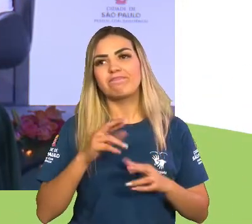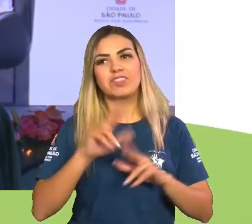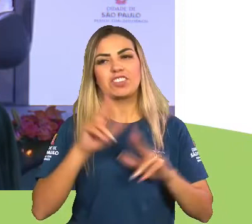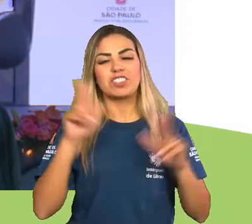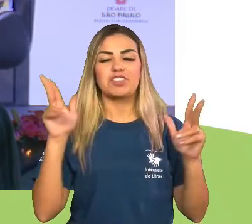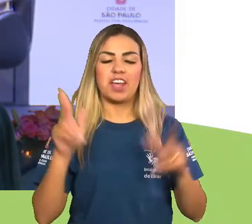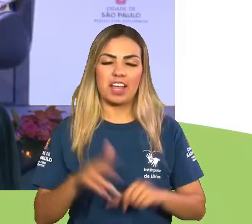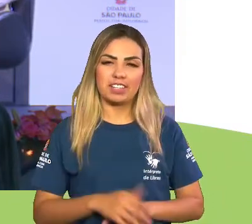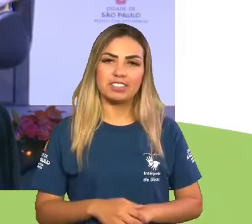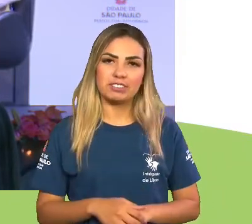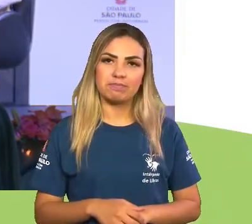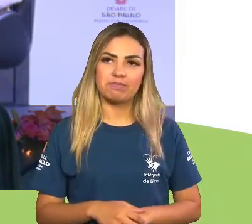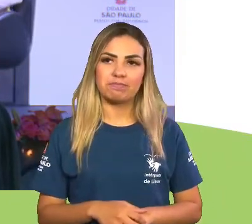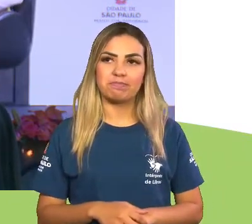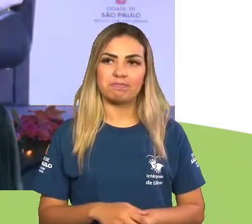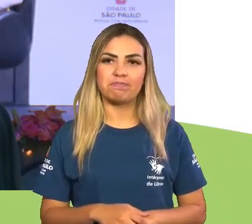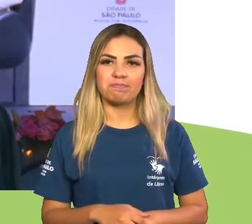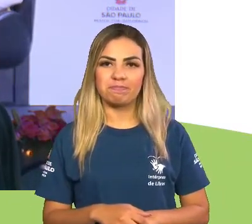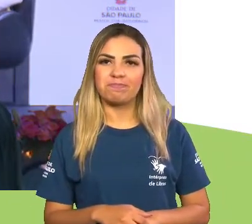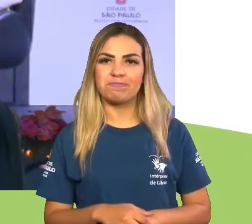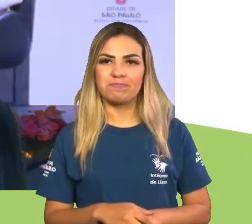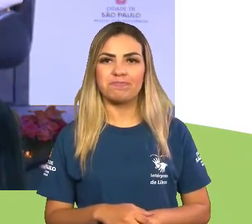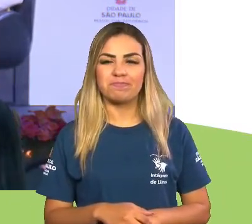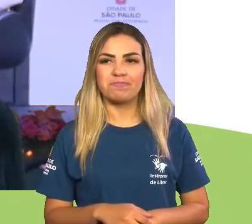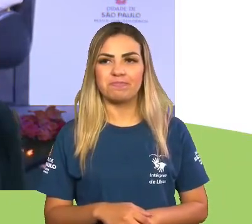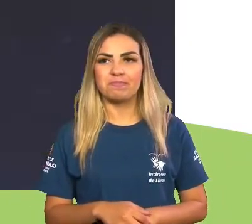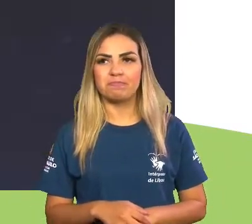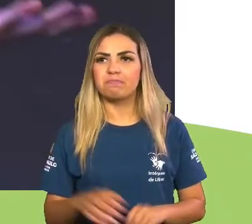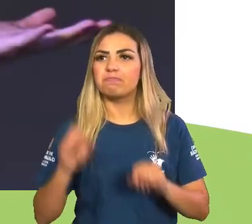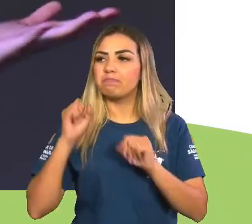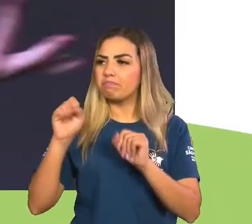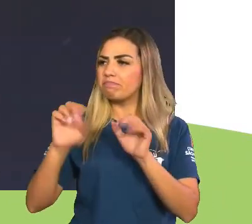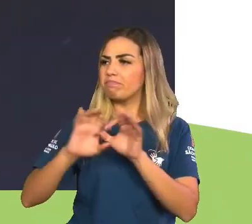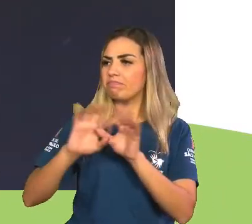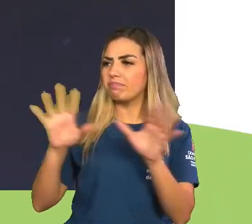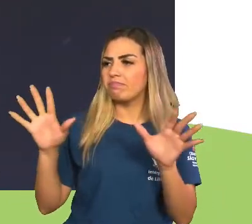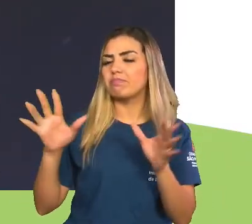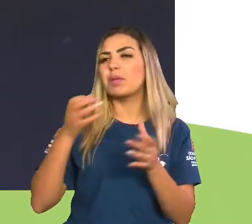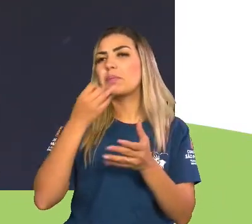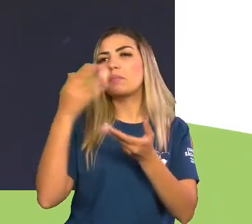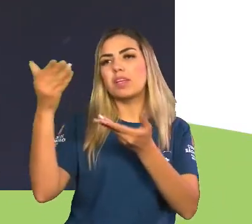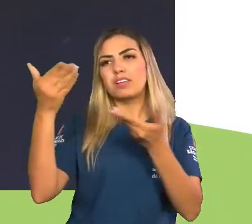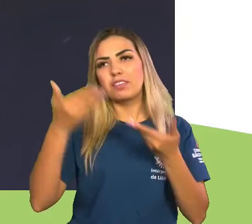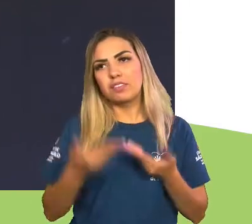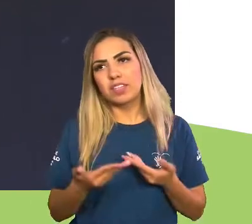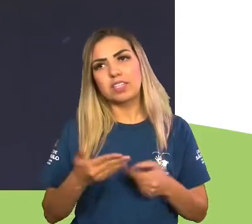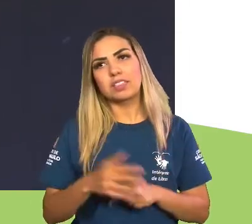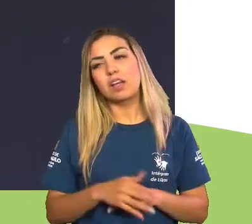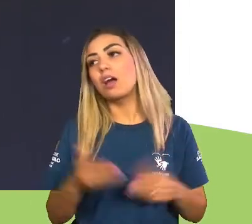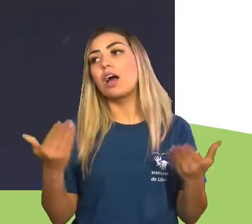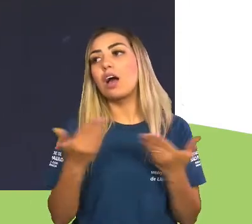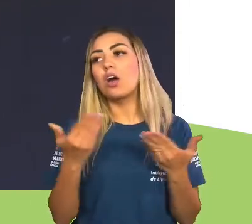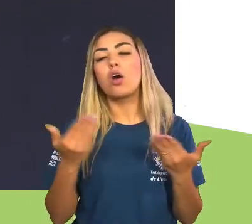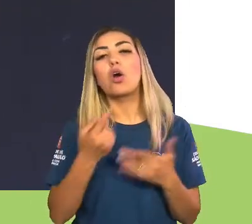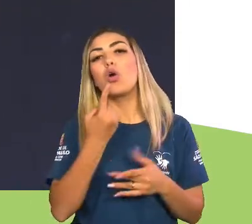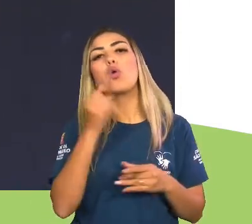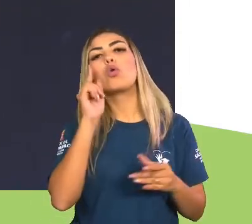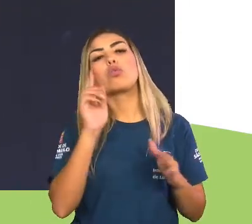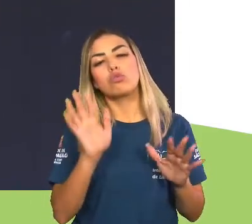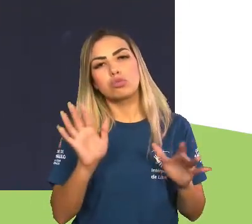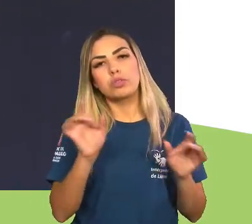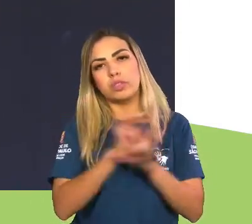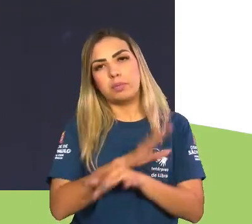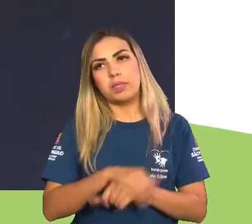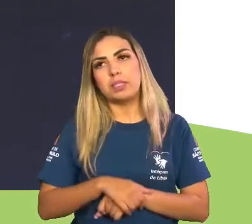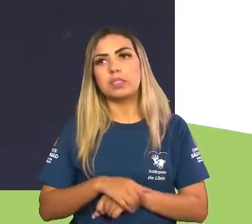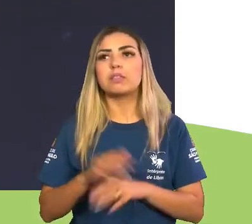família. Já sou. Fique à vontade, é muitíssimo bem-vinda nessa família. Brau, só para a gente finalizar esse papo, queria